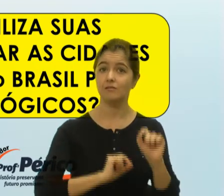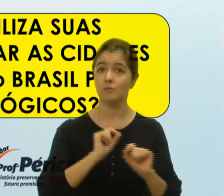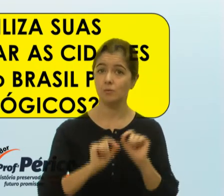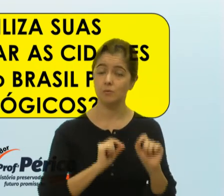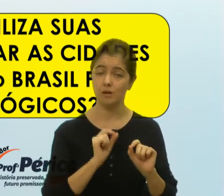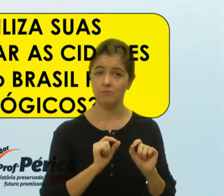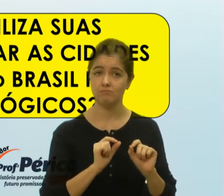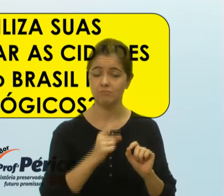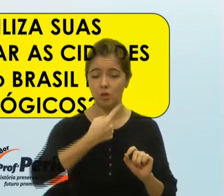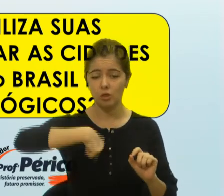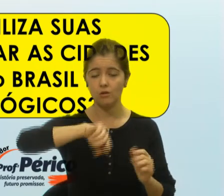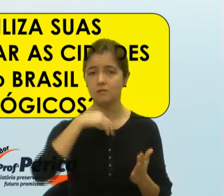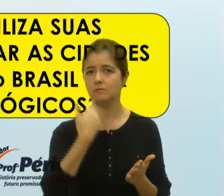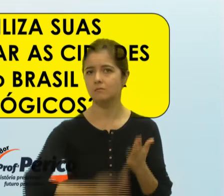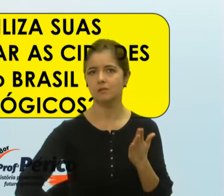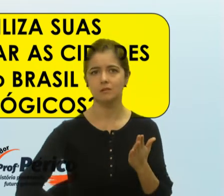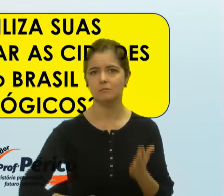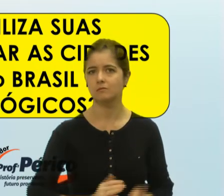perdemos.